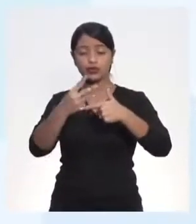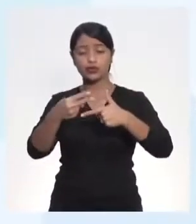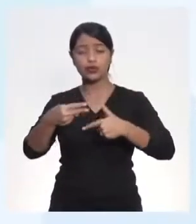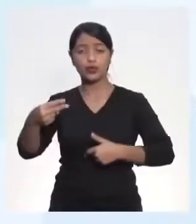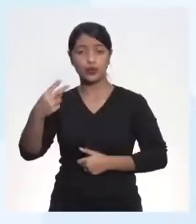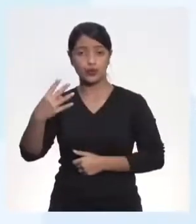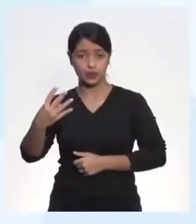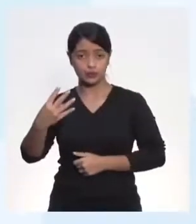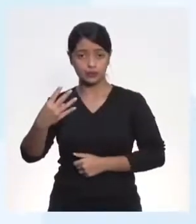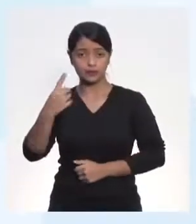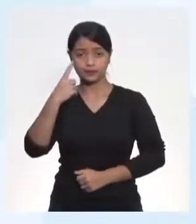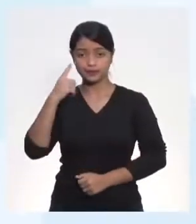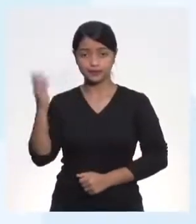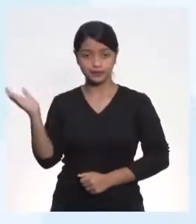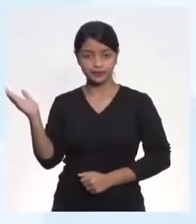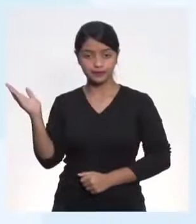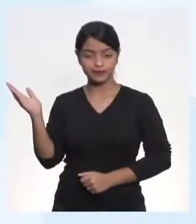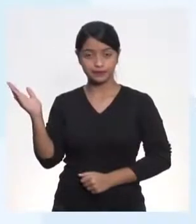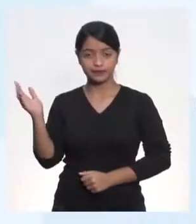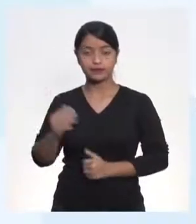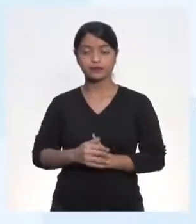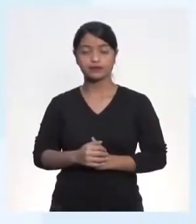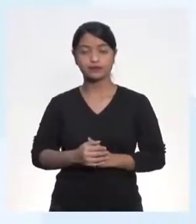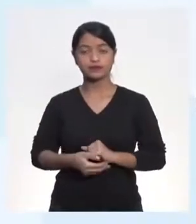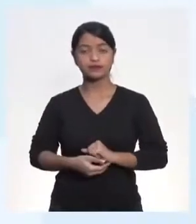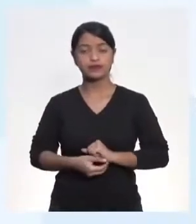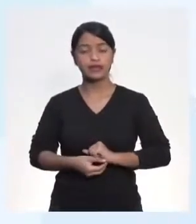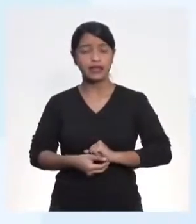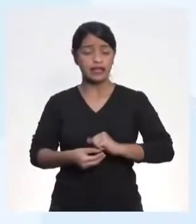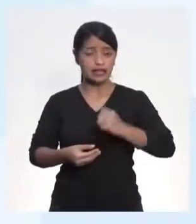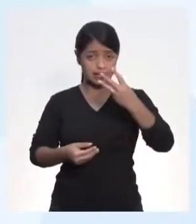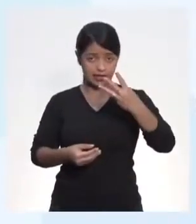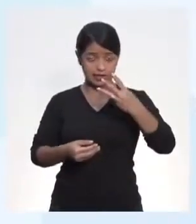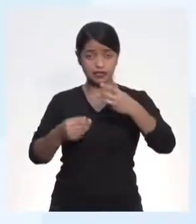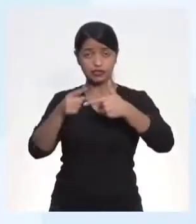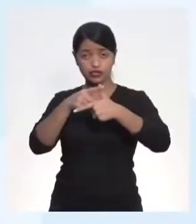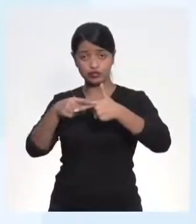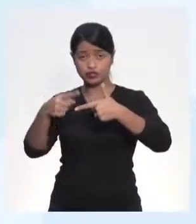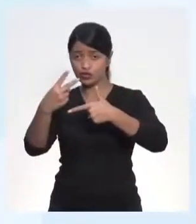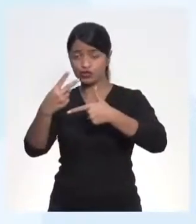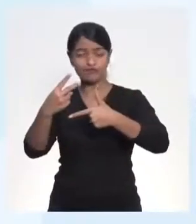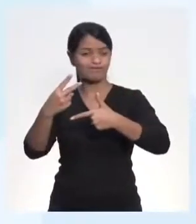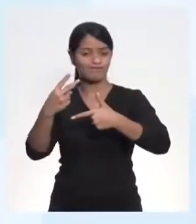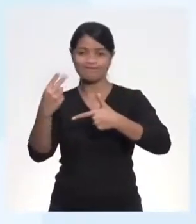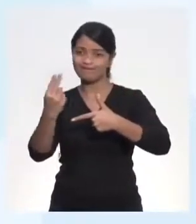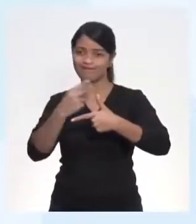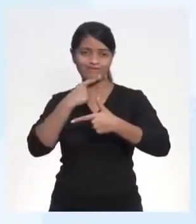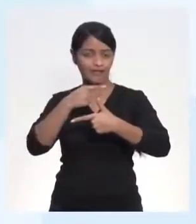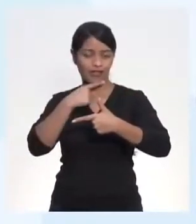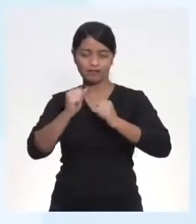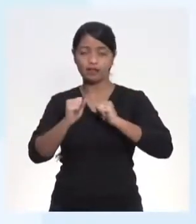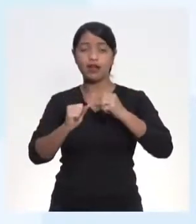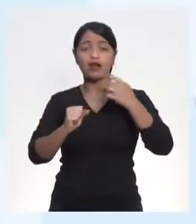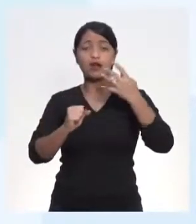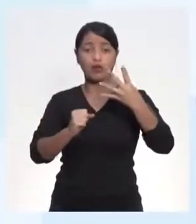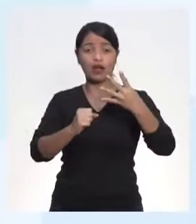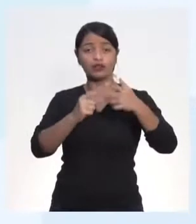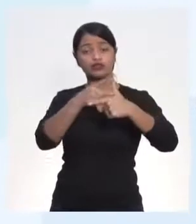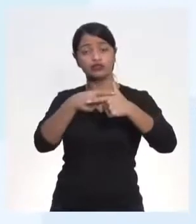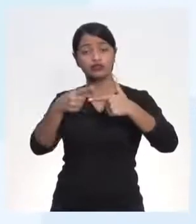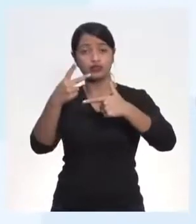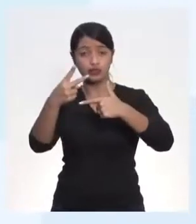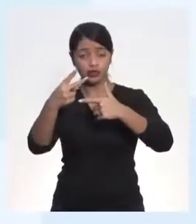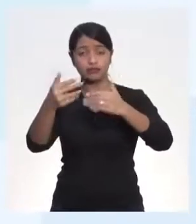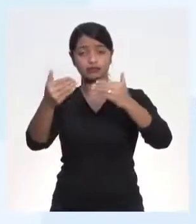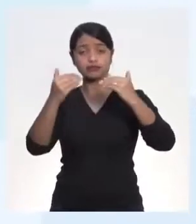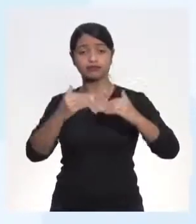ó, valor 4. O 3 eu não conseguia dividir por 2 de novo, então só consigo dividir esse 4. Divido por 2 aqui,